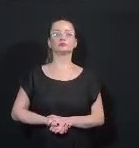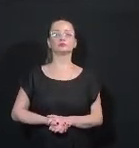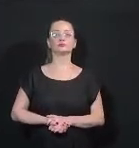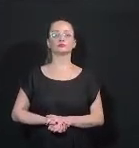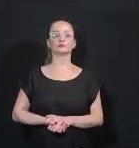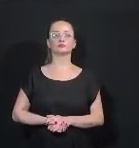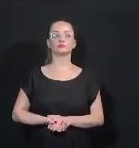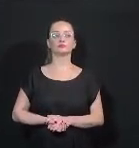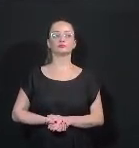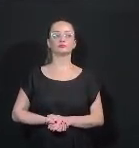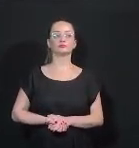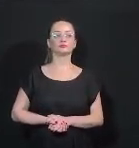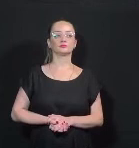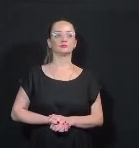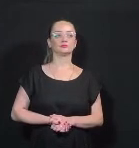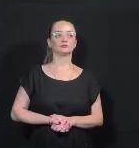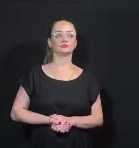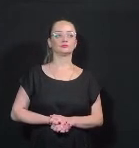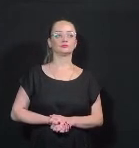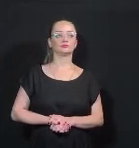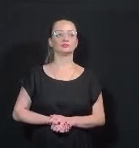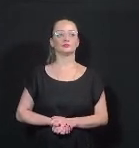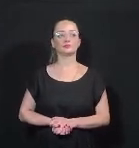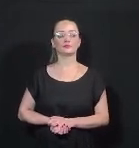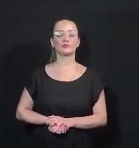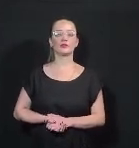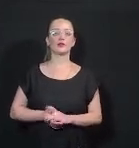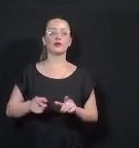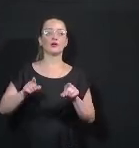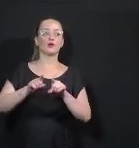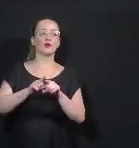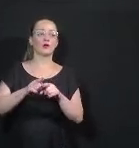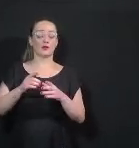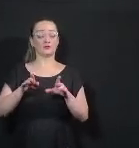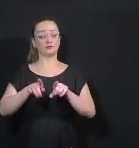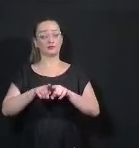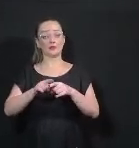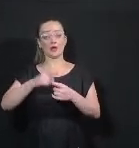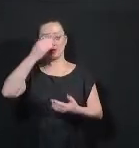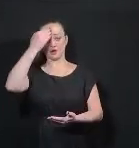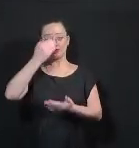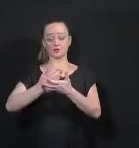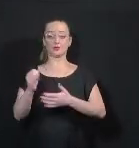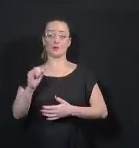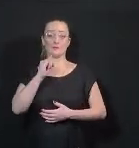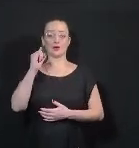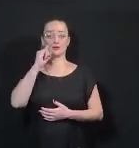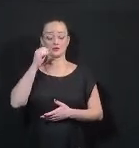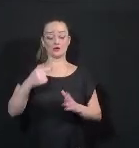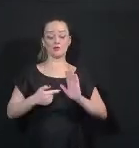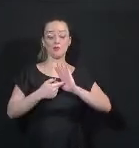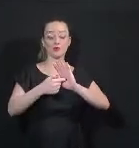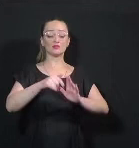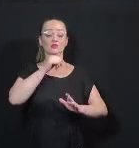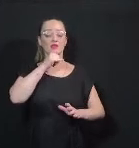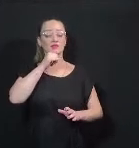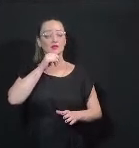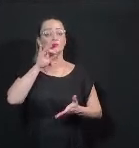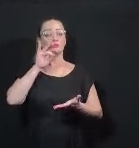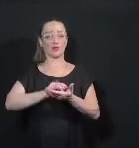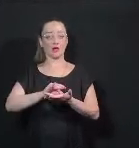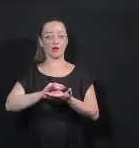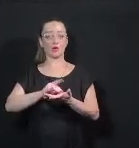até acho que é importante a gente dar exemplos muito concretos de conquistas que nós